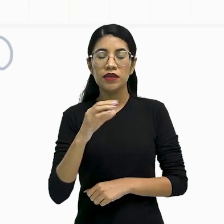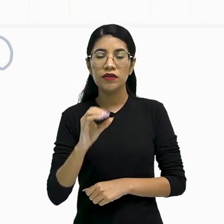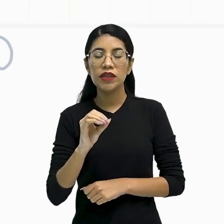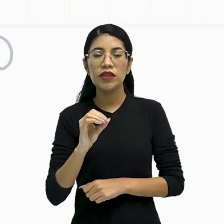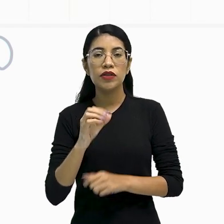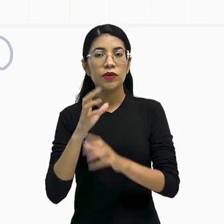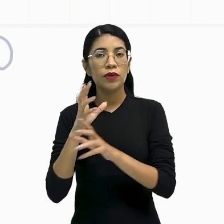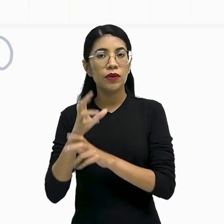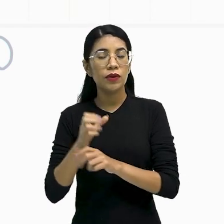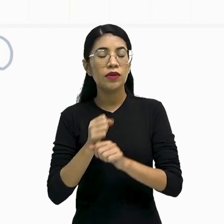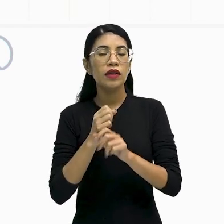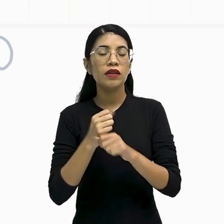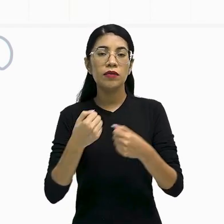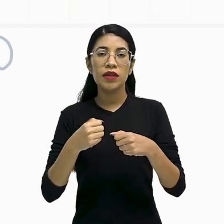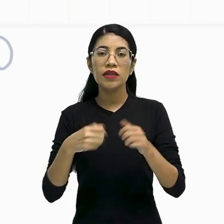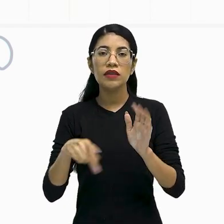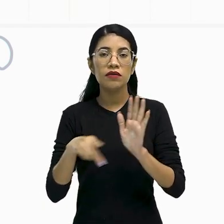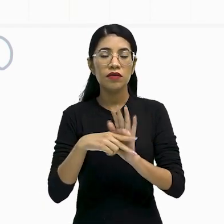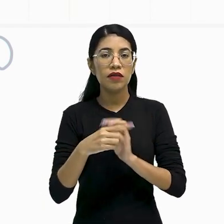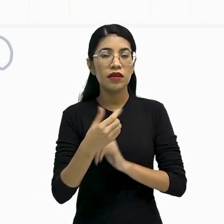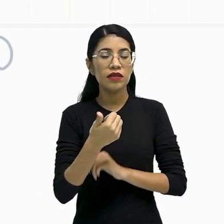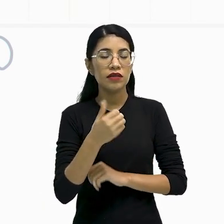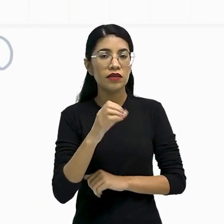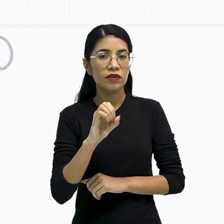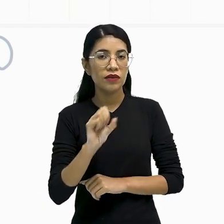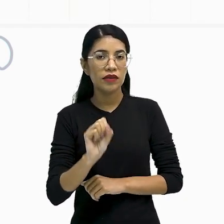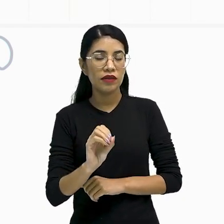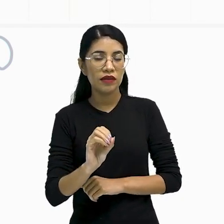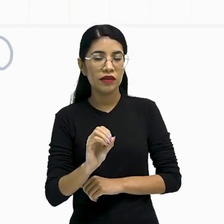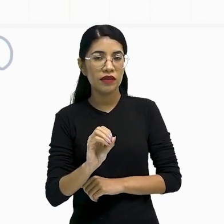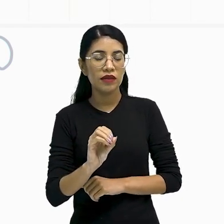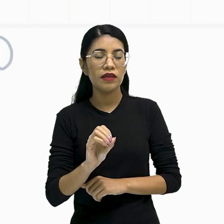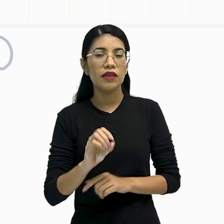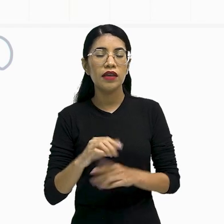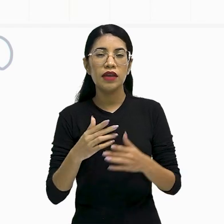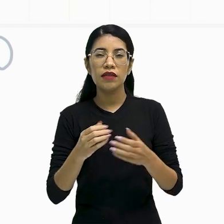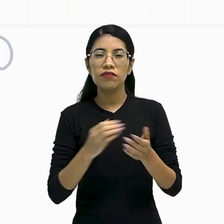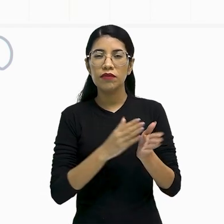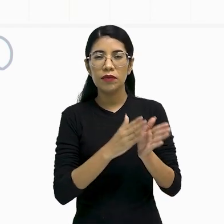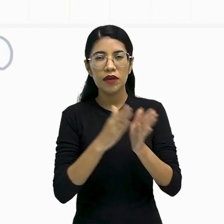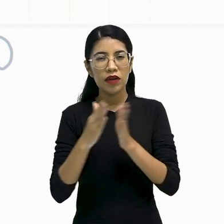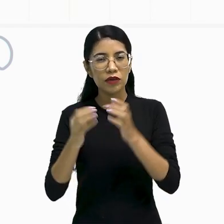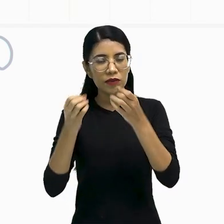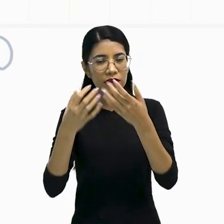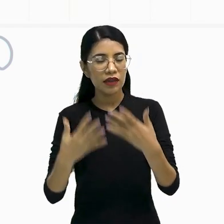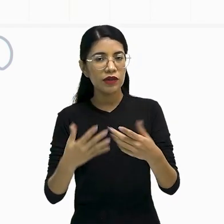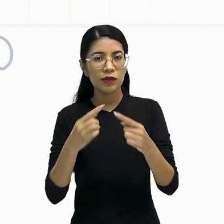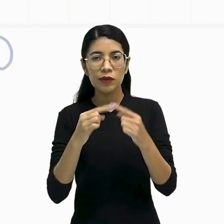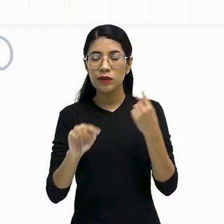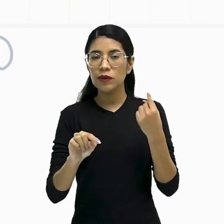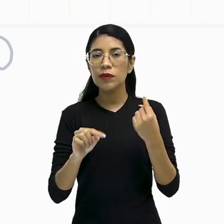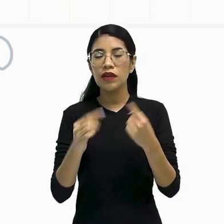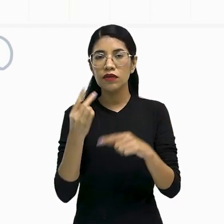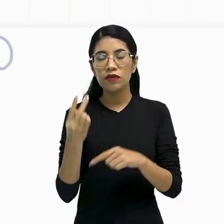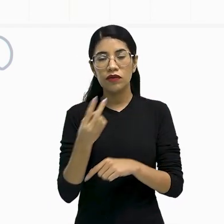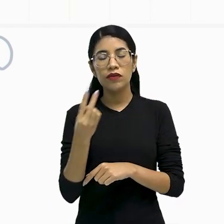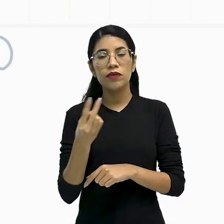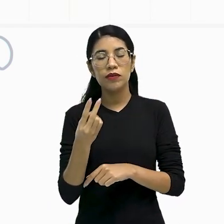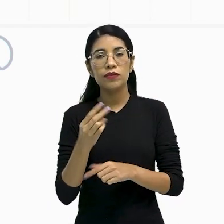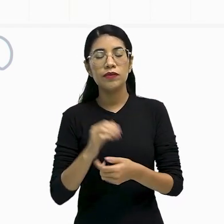20, o valor tem que dar 180 graus, tá bom? E durante a explicação eu vi que esse valor não estava batendo,